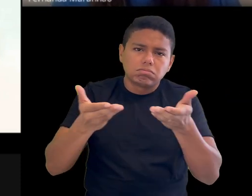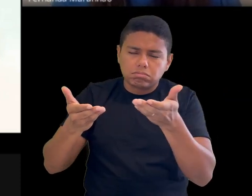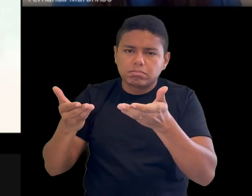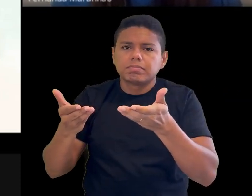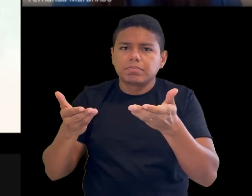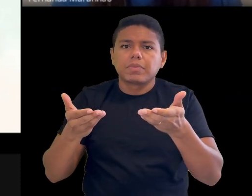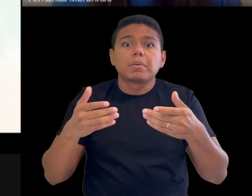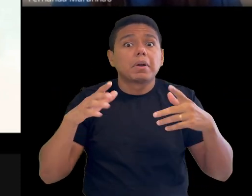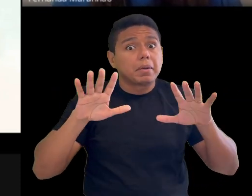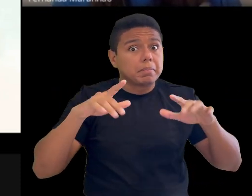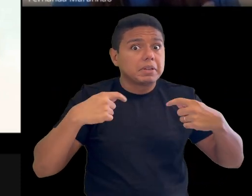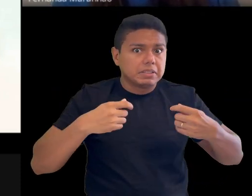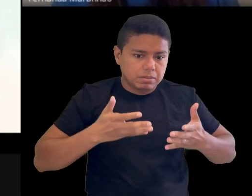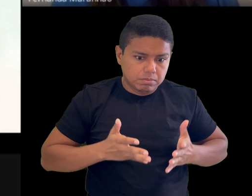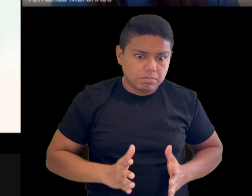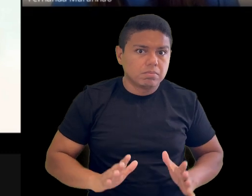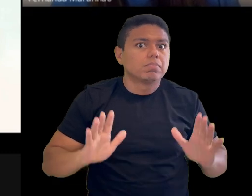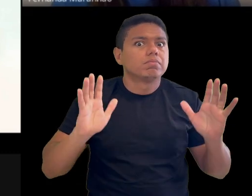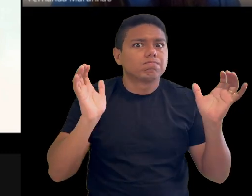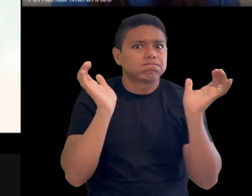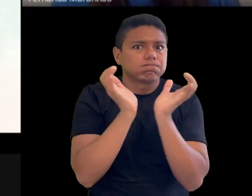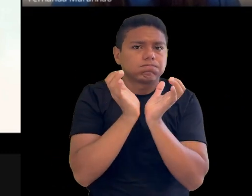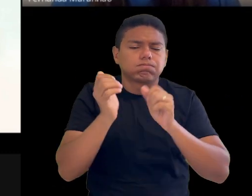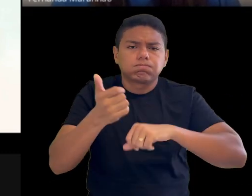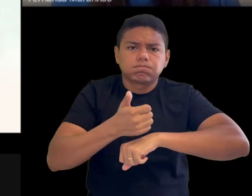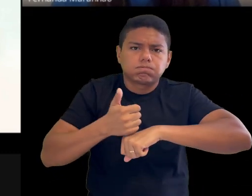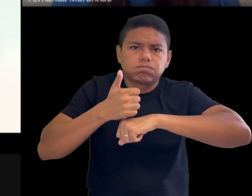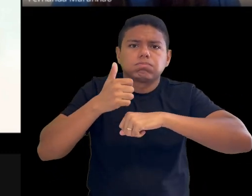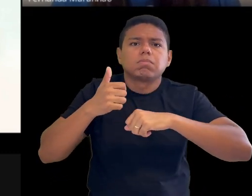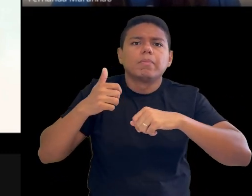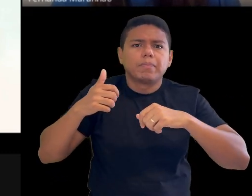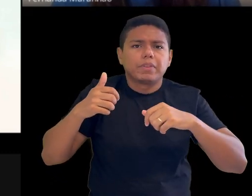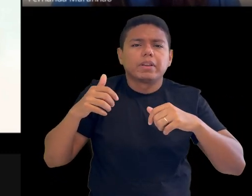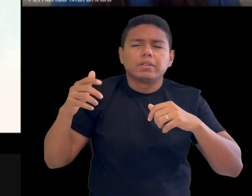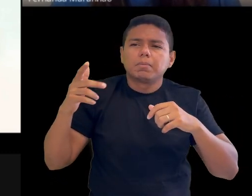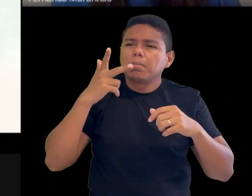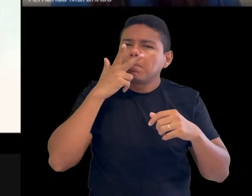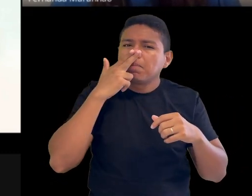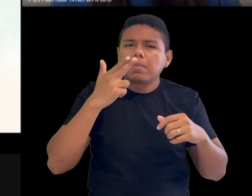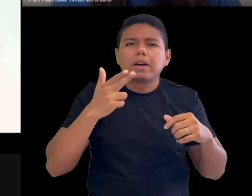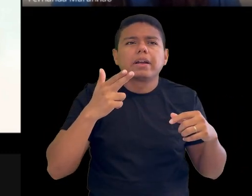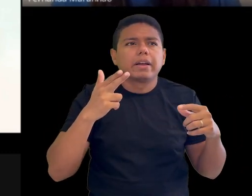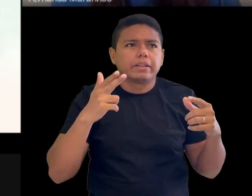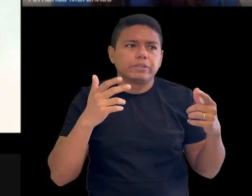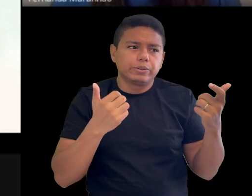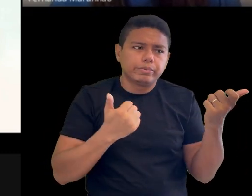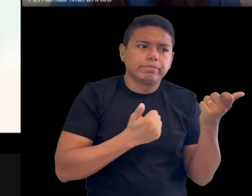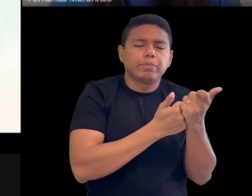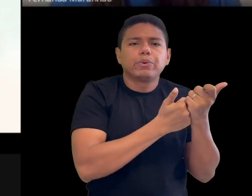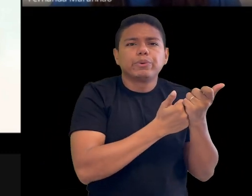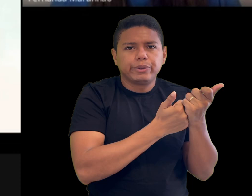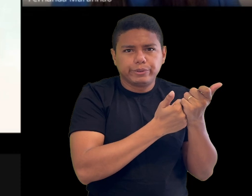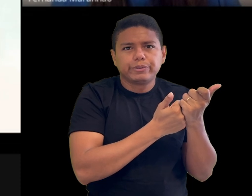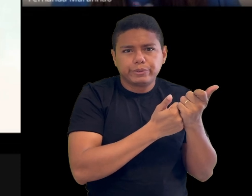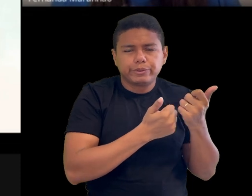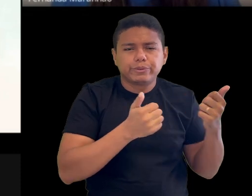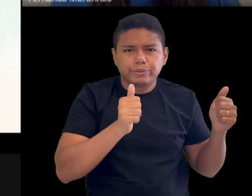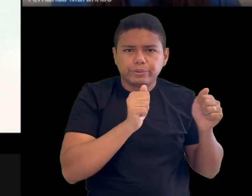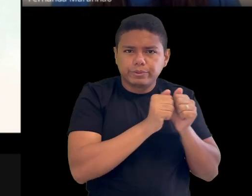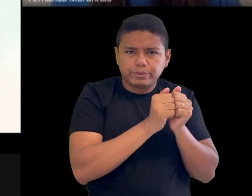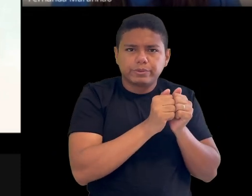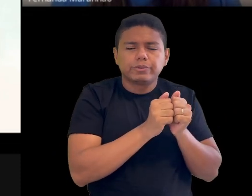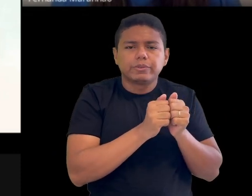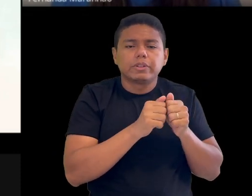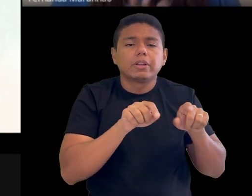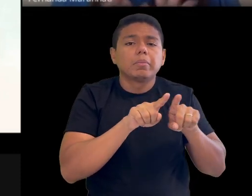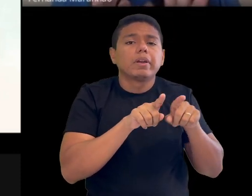equipe multidisciplinar, em serviço terciário, com equipe que tem a capacidade também para fazer